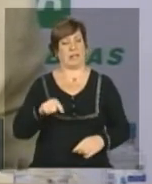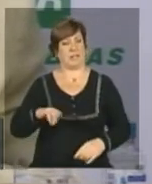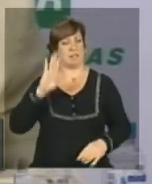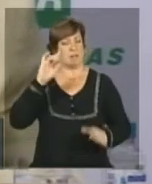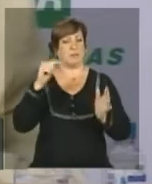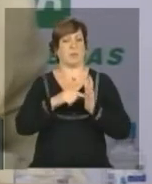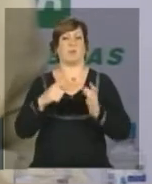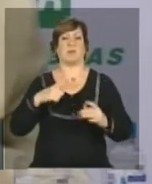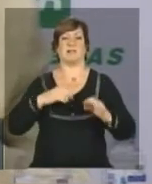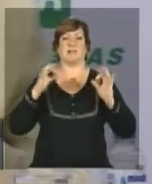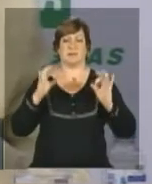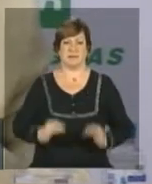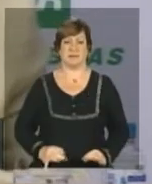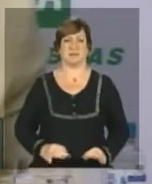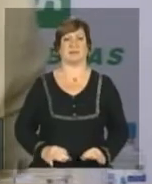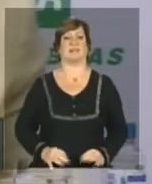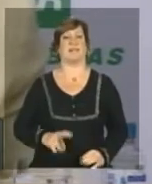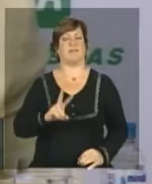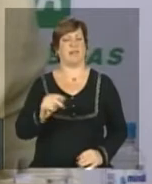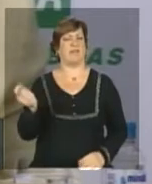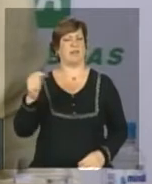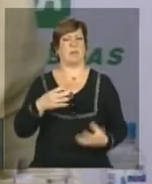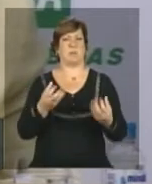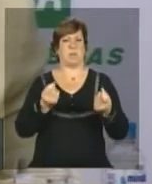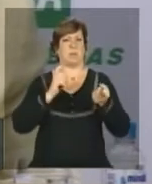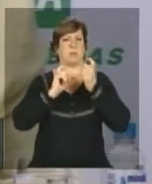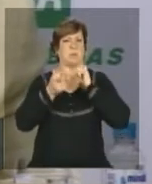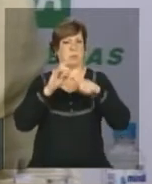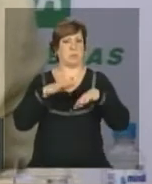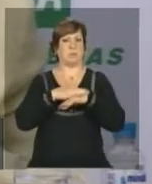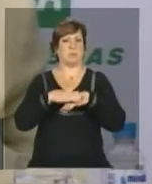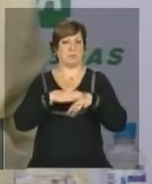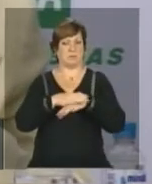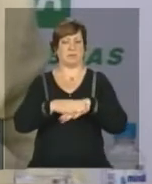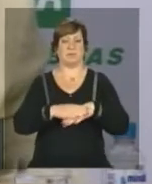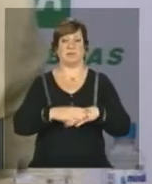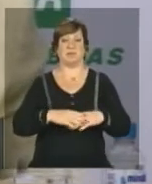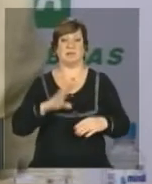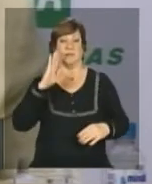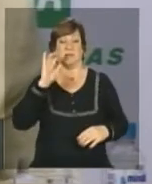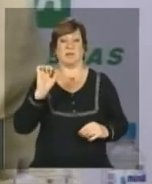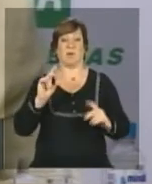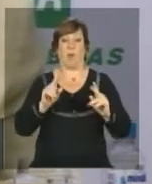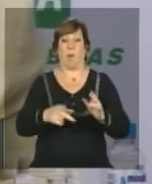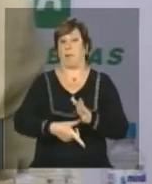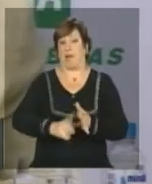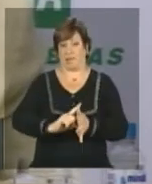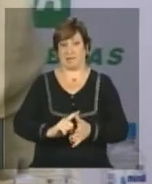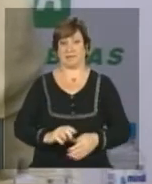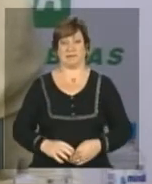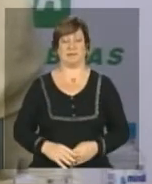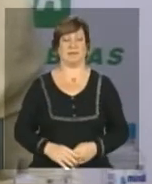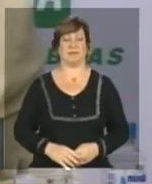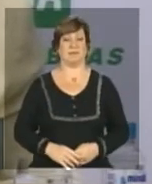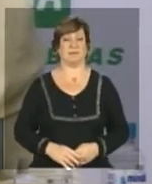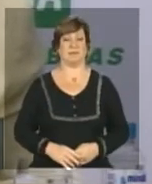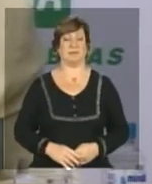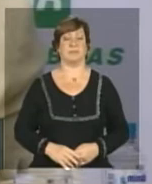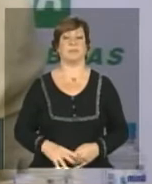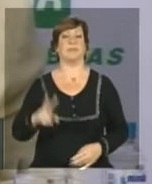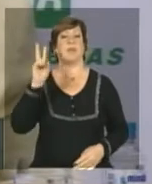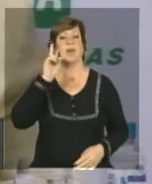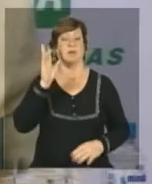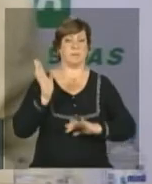tenho certeza que virão muitas discussões, no mínimo como havia antes. Com